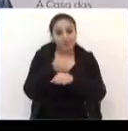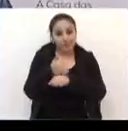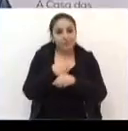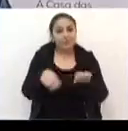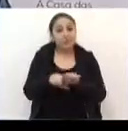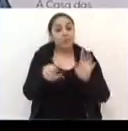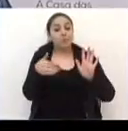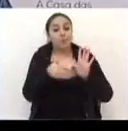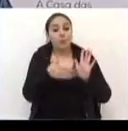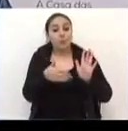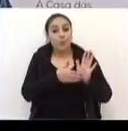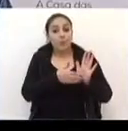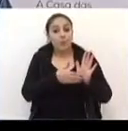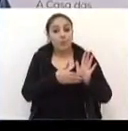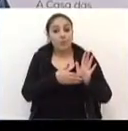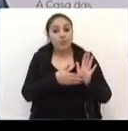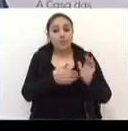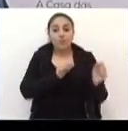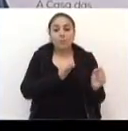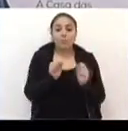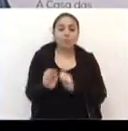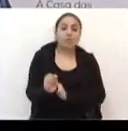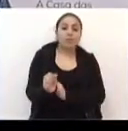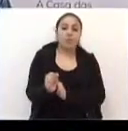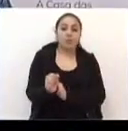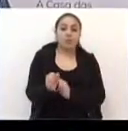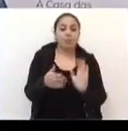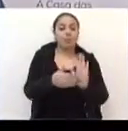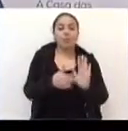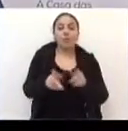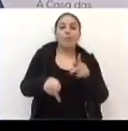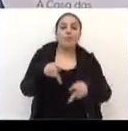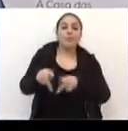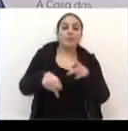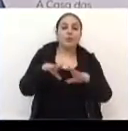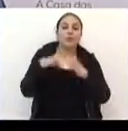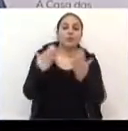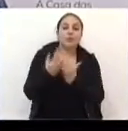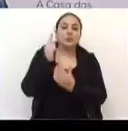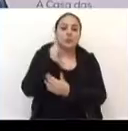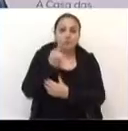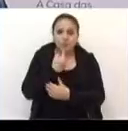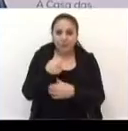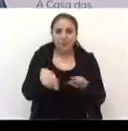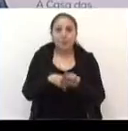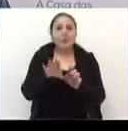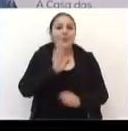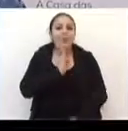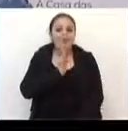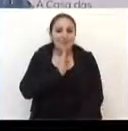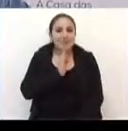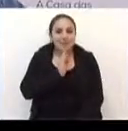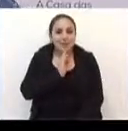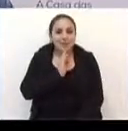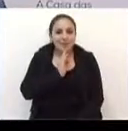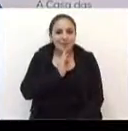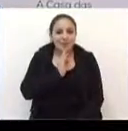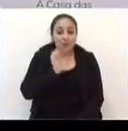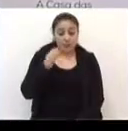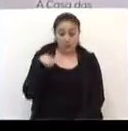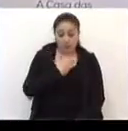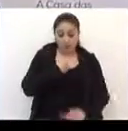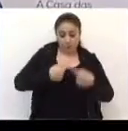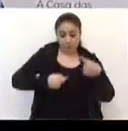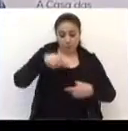para poder propor à população, à comunidade surda, então, o conhecimento do que a gente discute